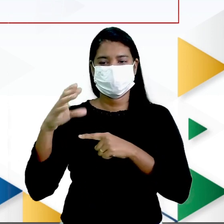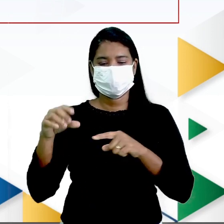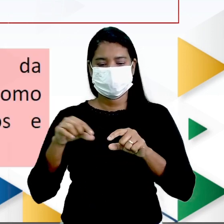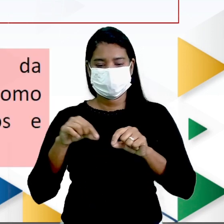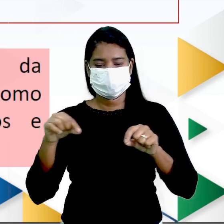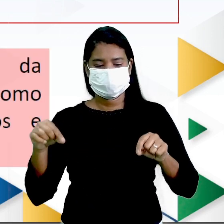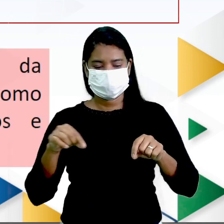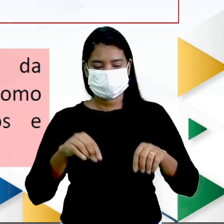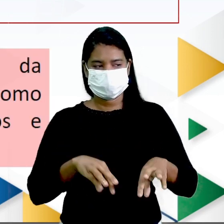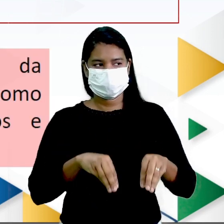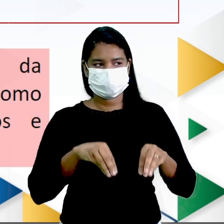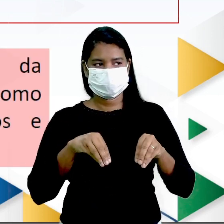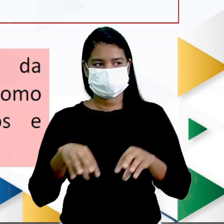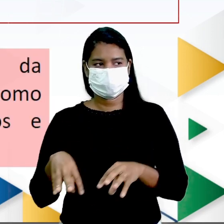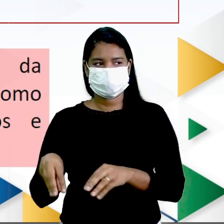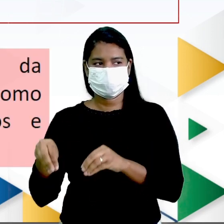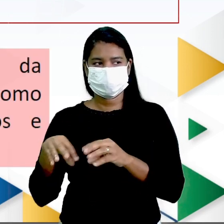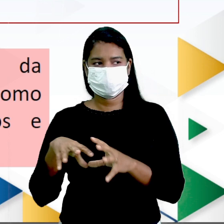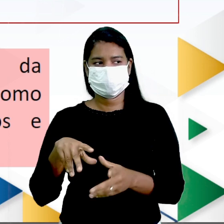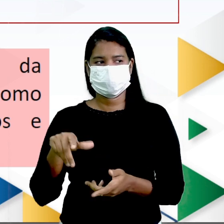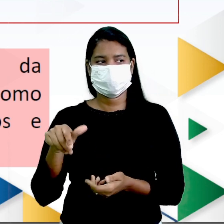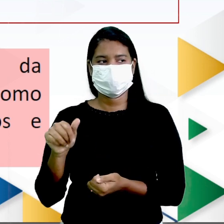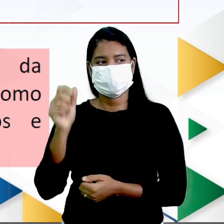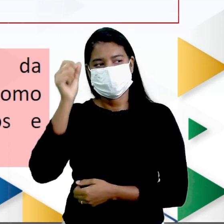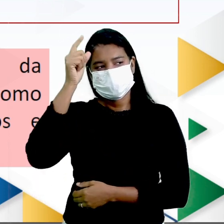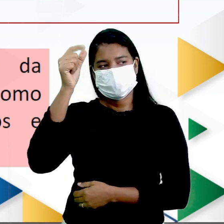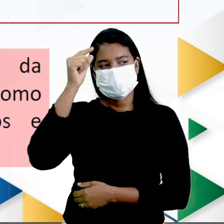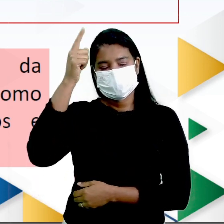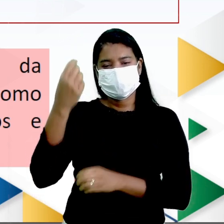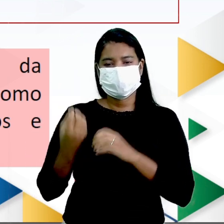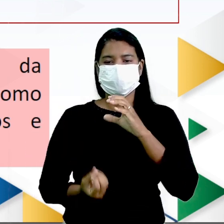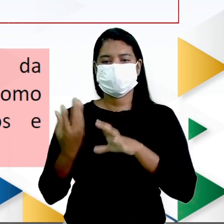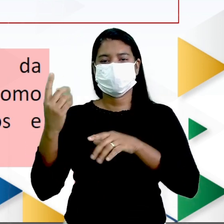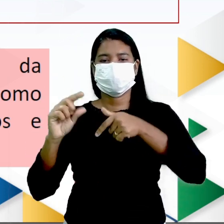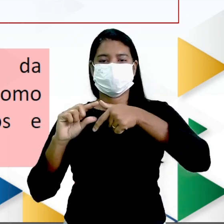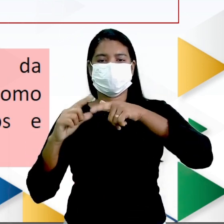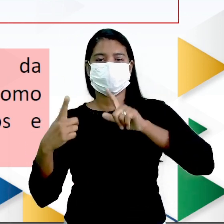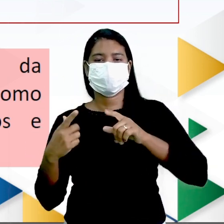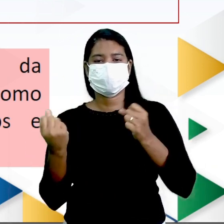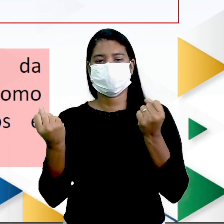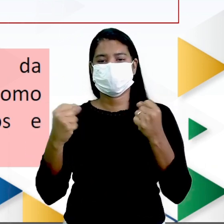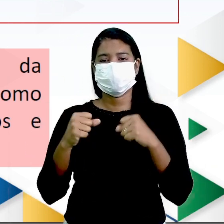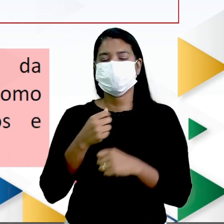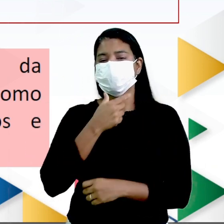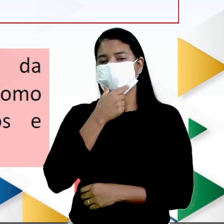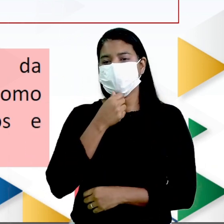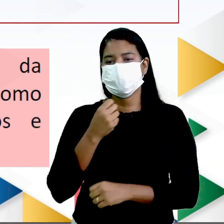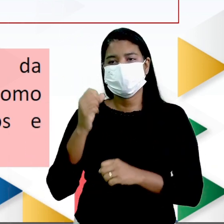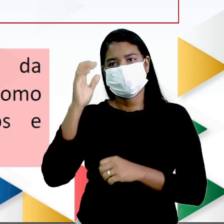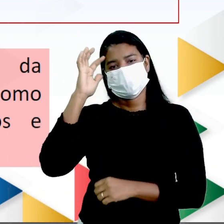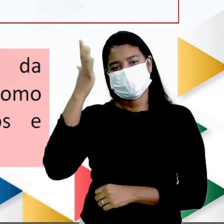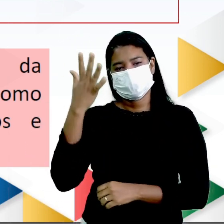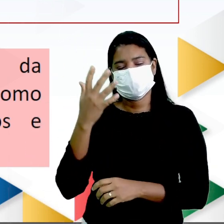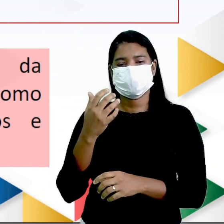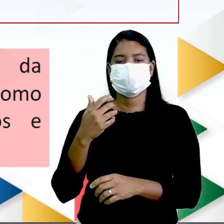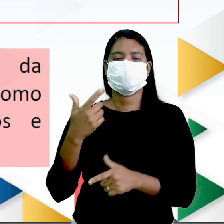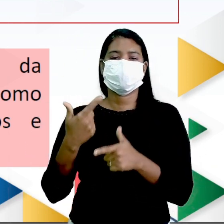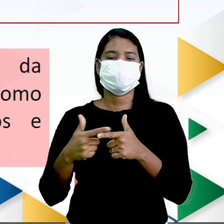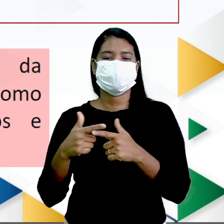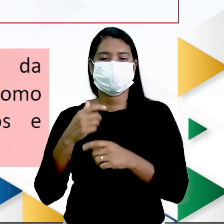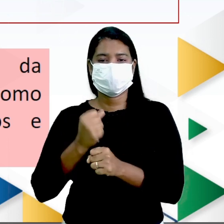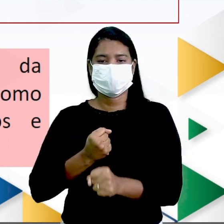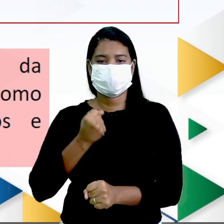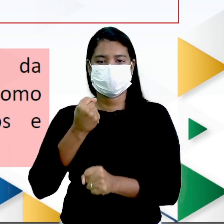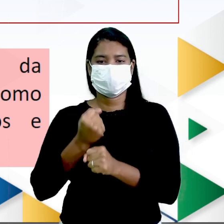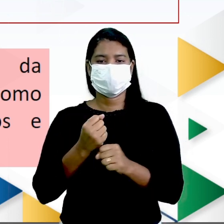terras, tá bom? Bom, as primeiras ideias geométricas surgiram na necessidade do homem resolver problemas como construções de casa, medição